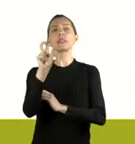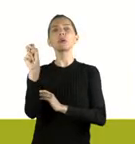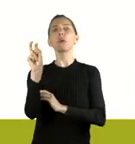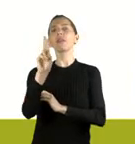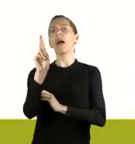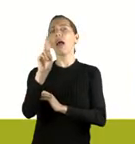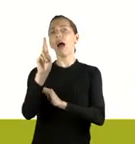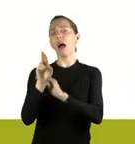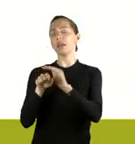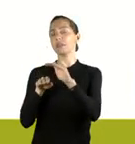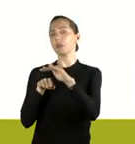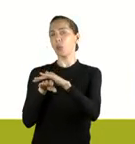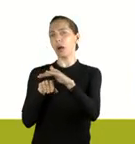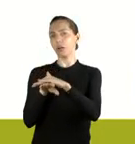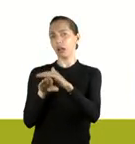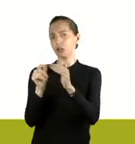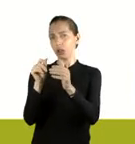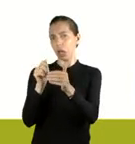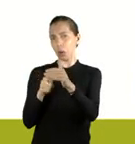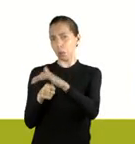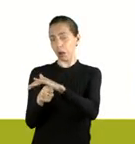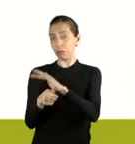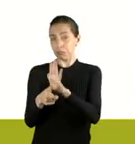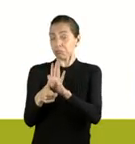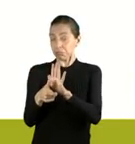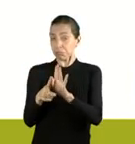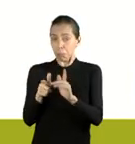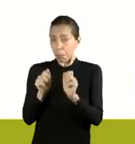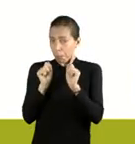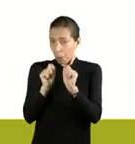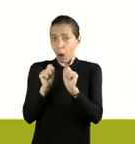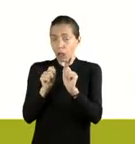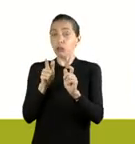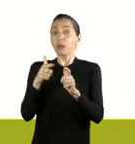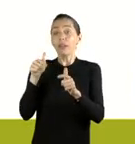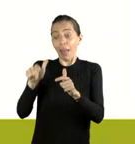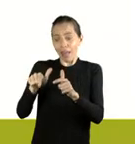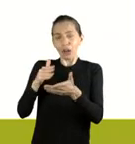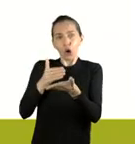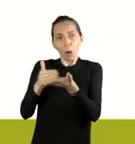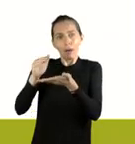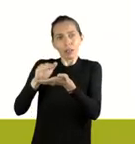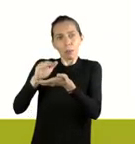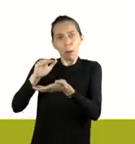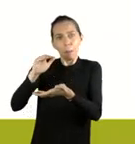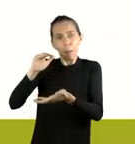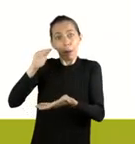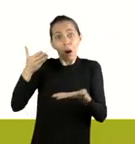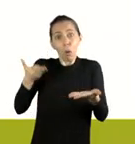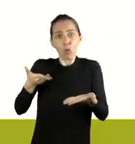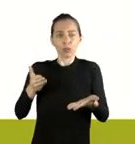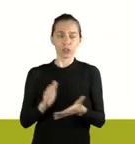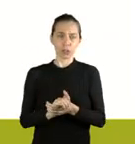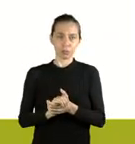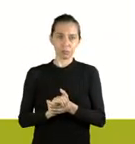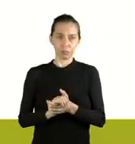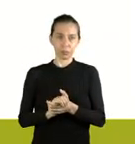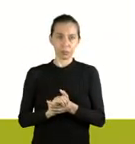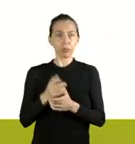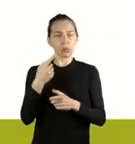você vai acumular para conseguir um patrimônio. Hoje, espero que daqui